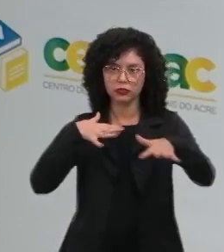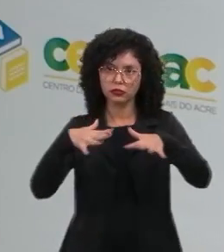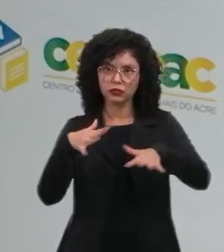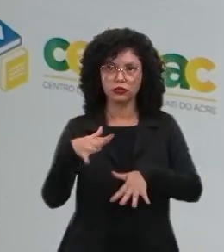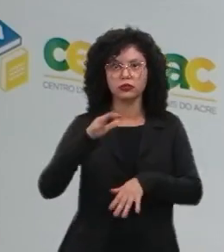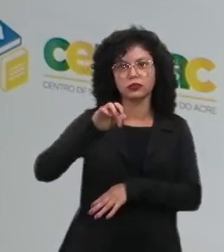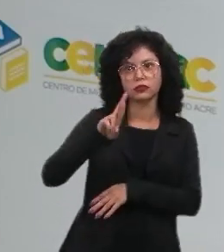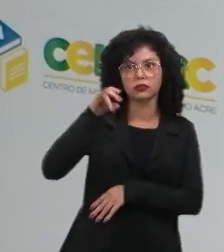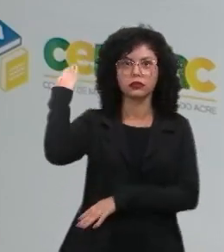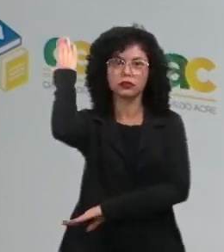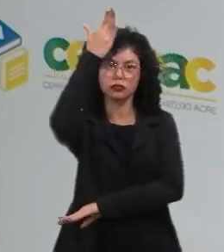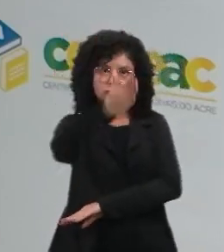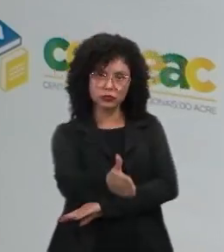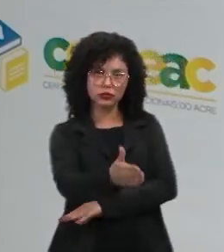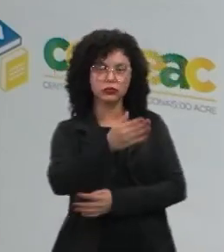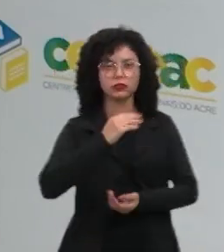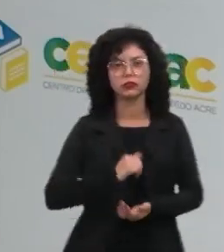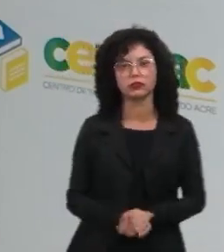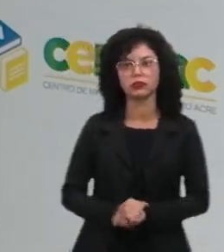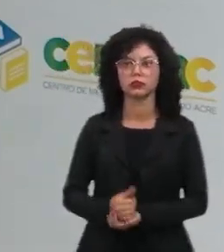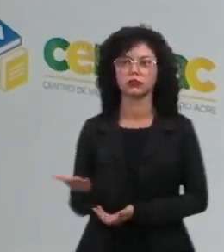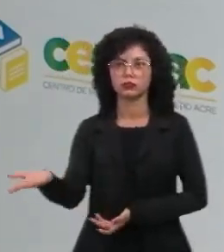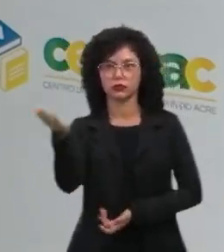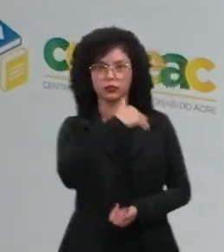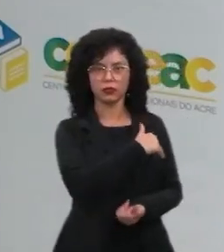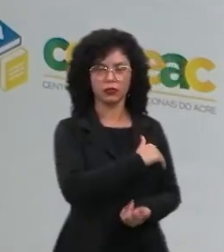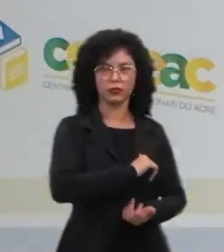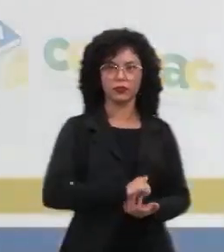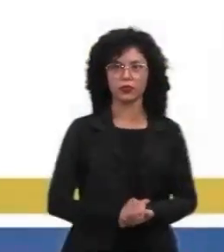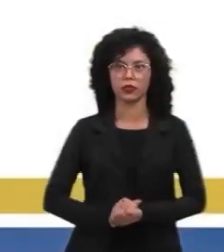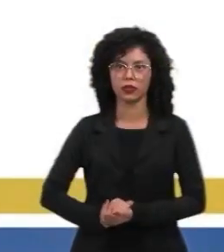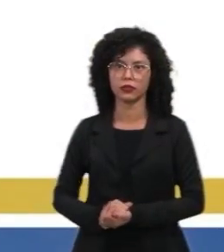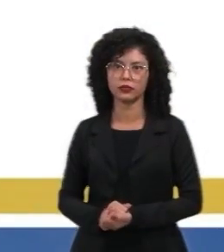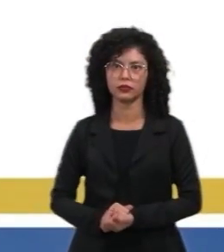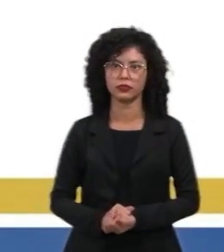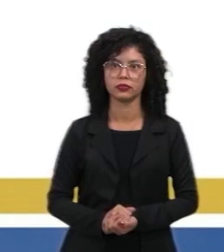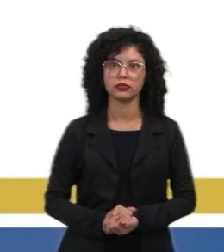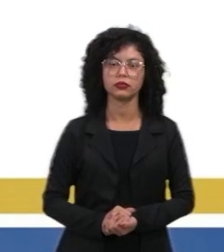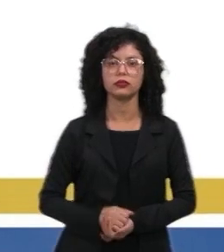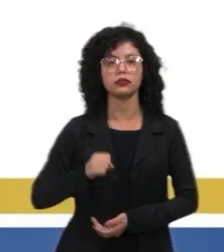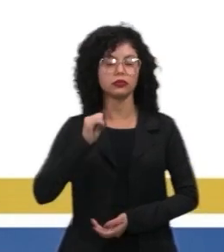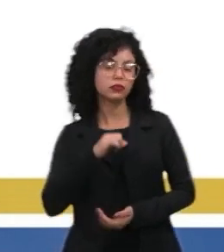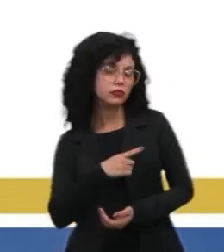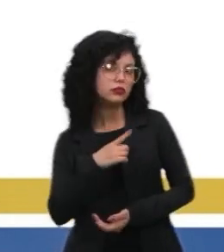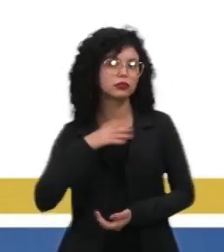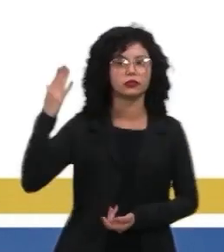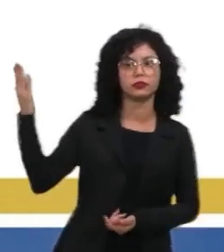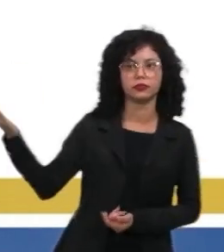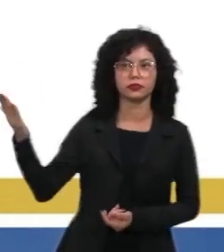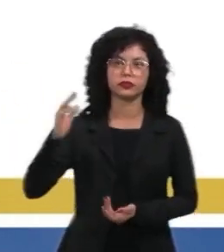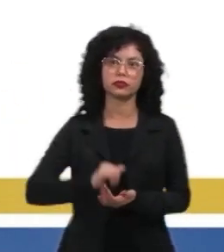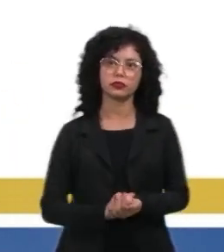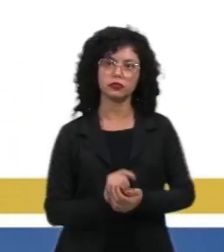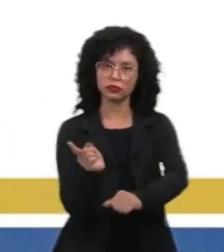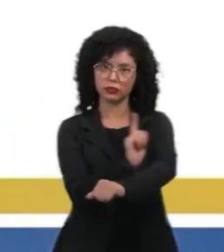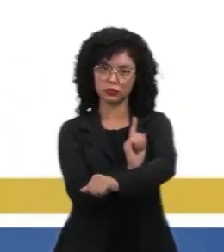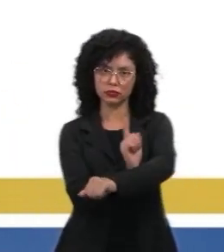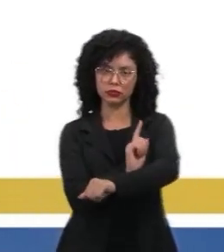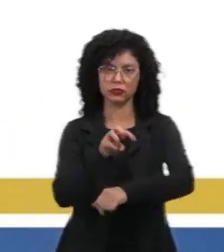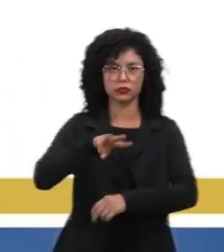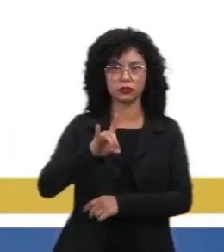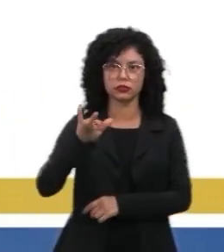movimento retilíneo uniforme. Então, vamos comigo. Simbora, bebê! Temos aqui a velocidade